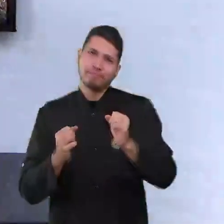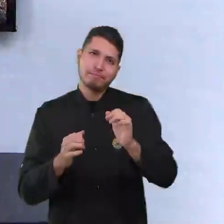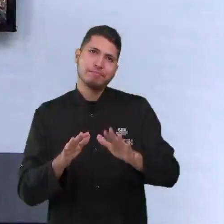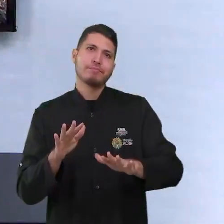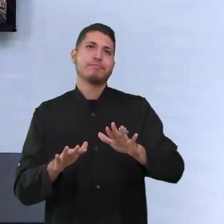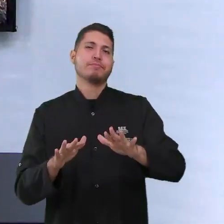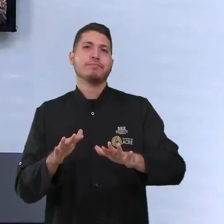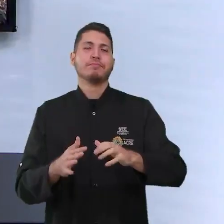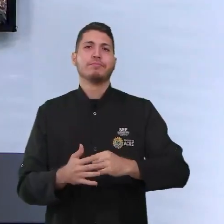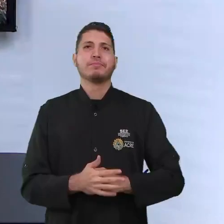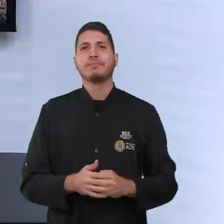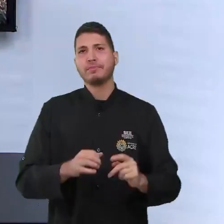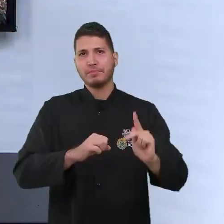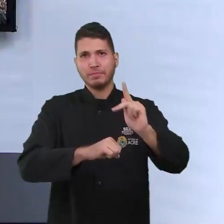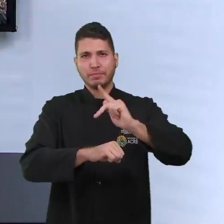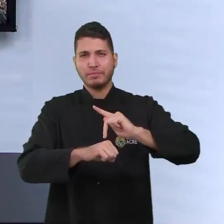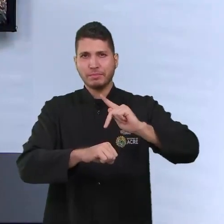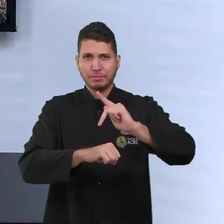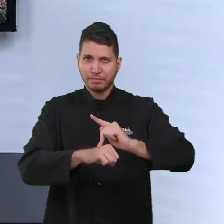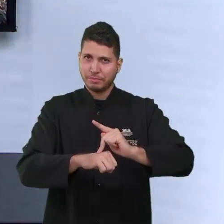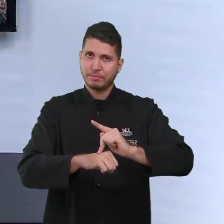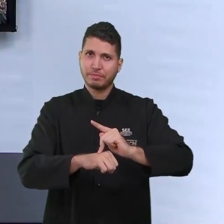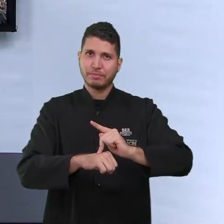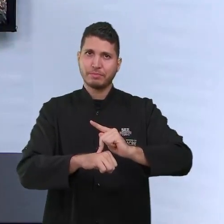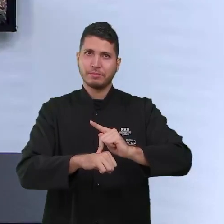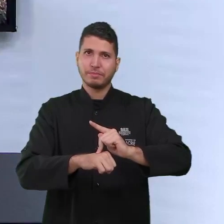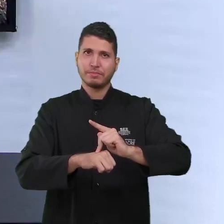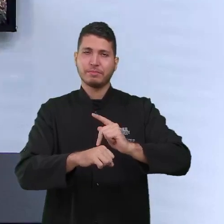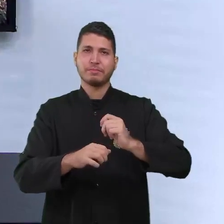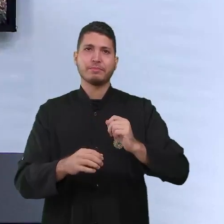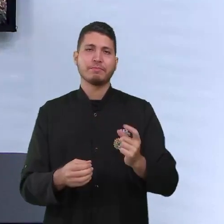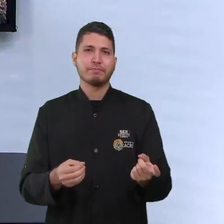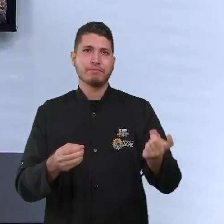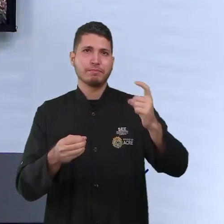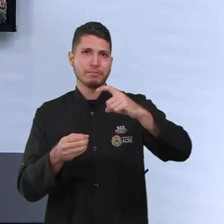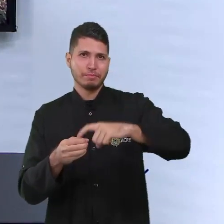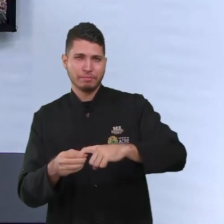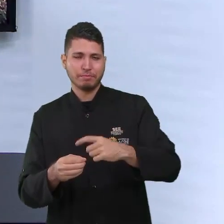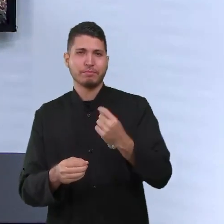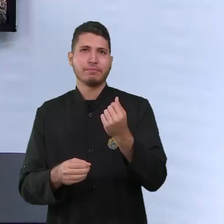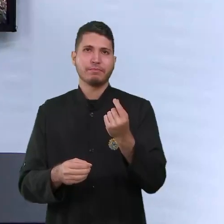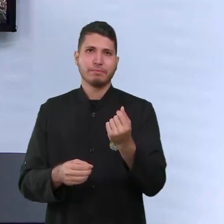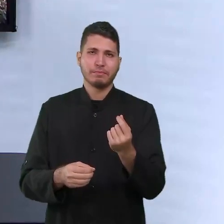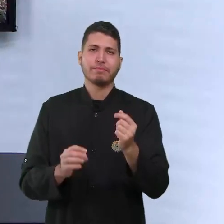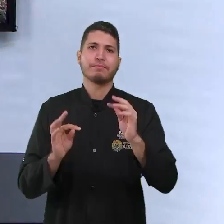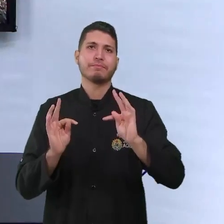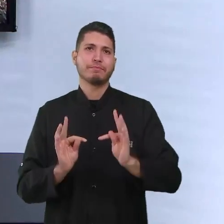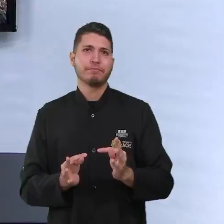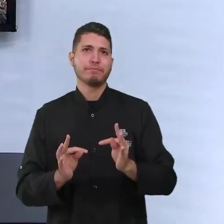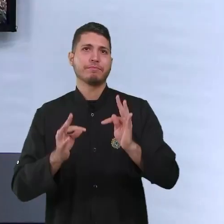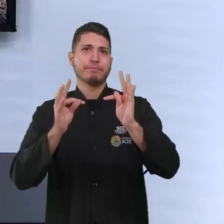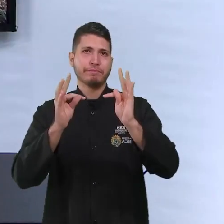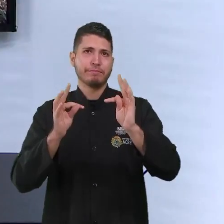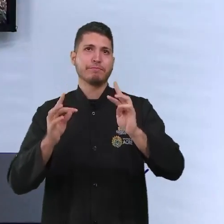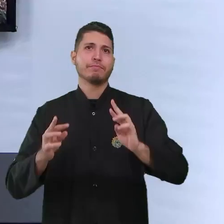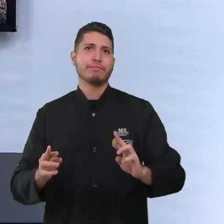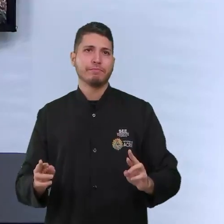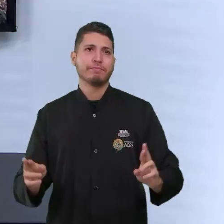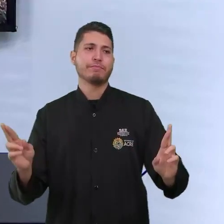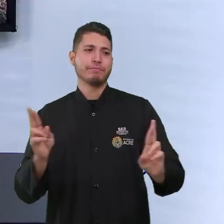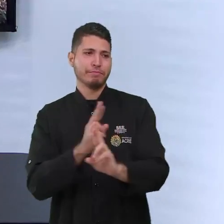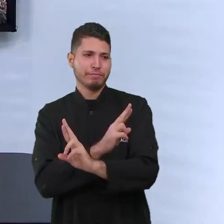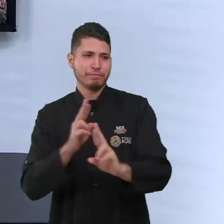esses países, principalmente, com uma dependência econômica e tecnológica em relação